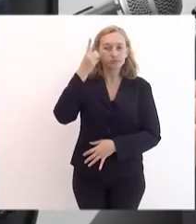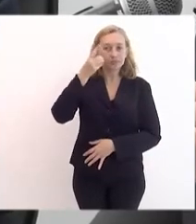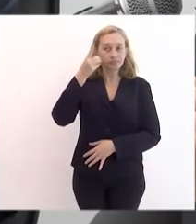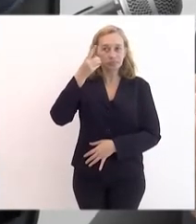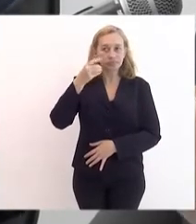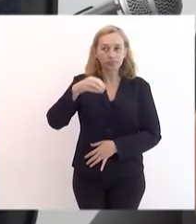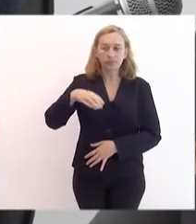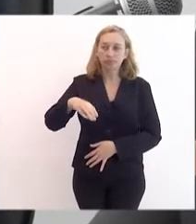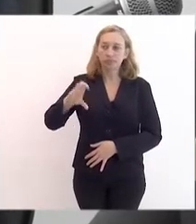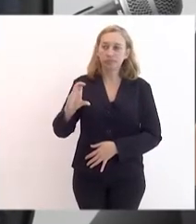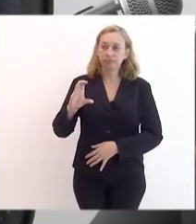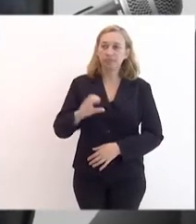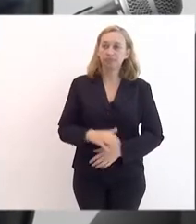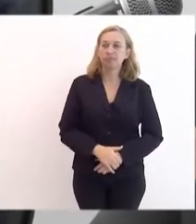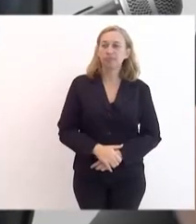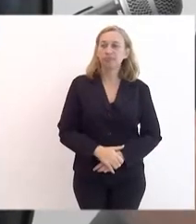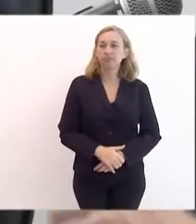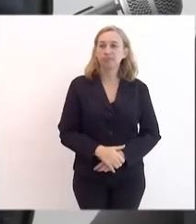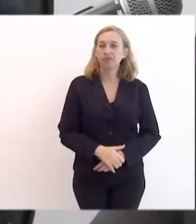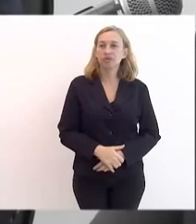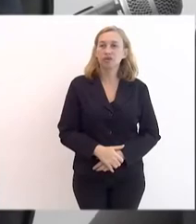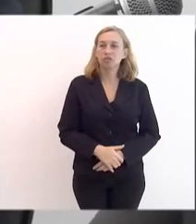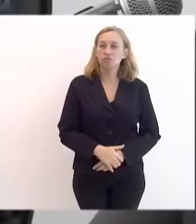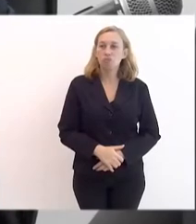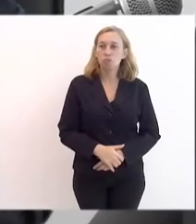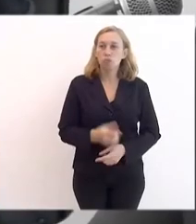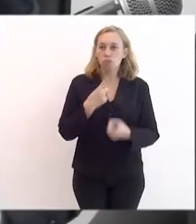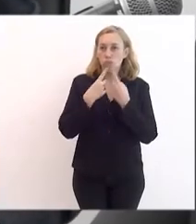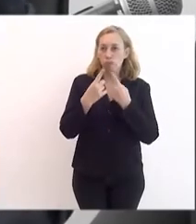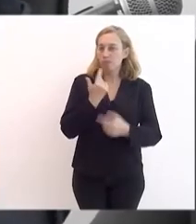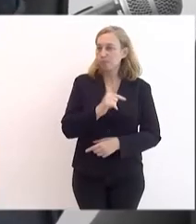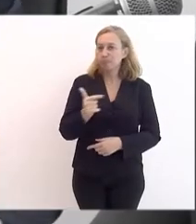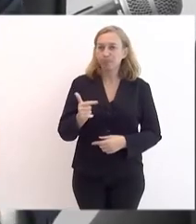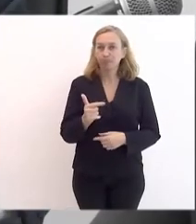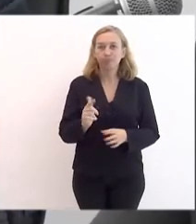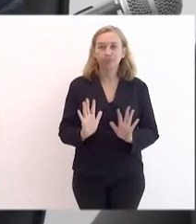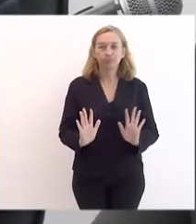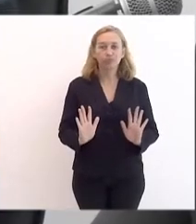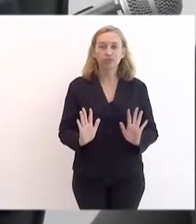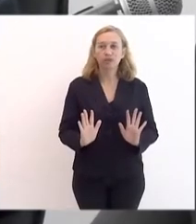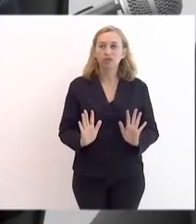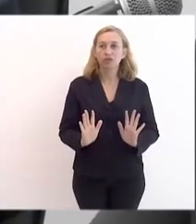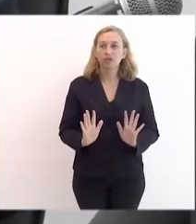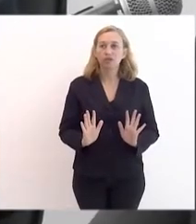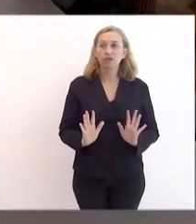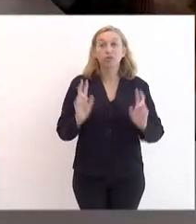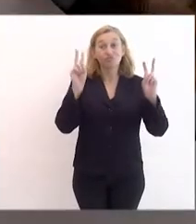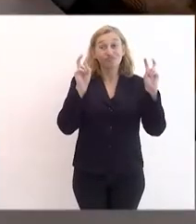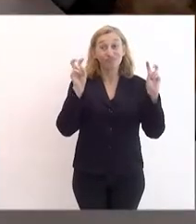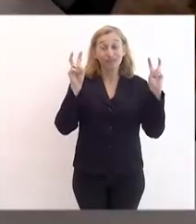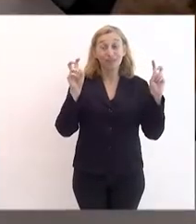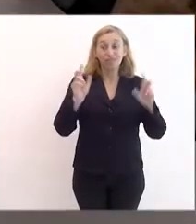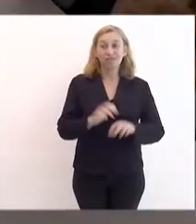Carlos Mink. Obrigado. Eu não posso discutir, porque esse tema, Mink, é um tema